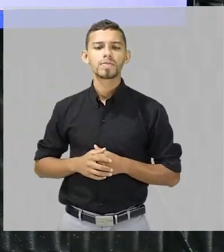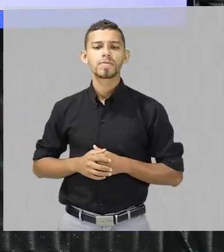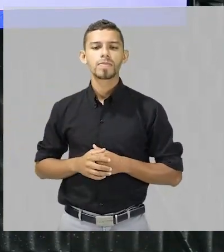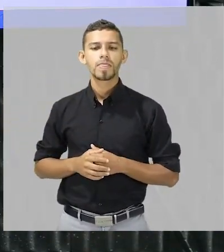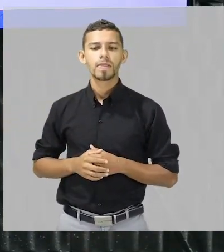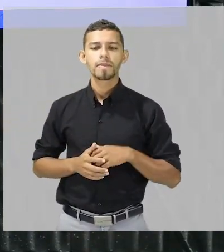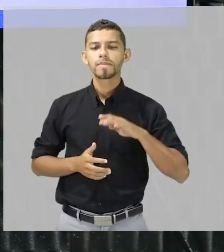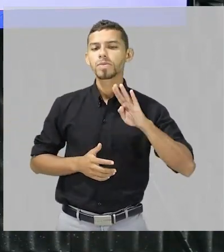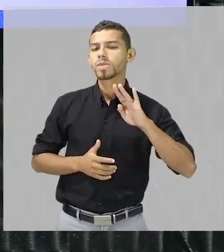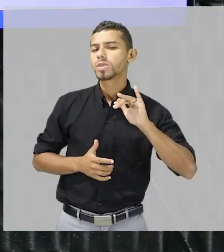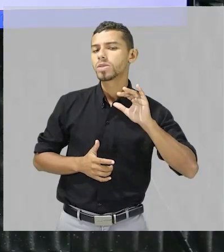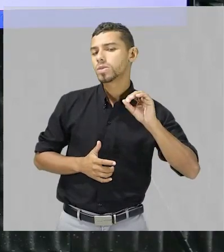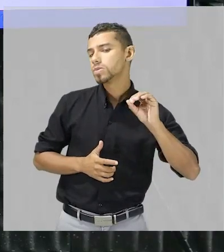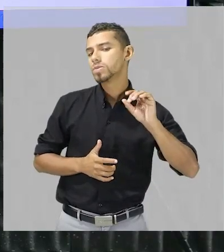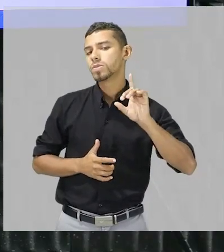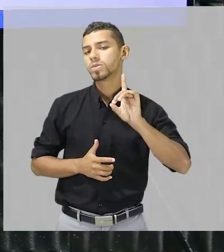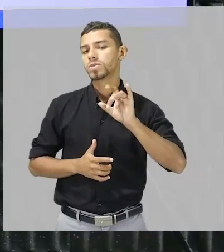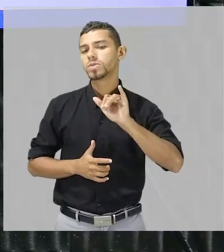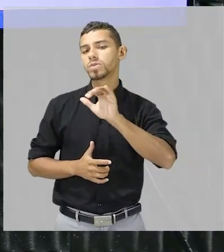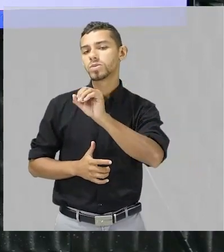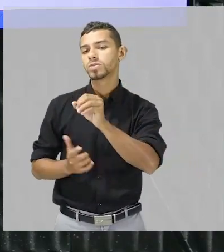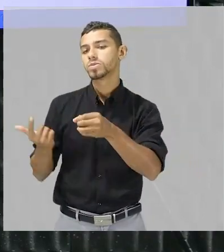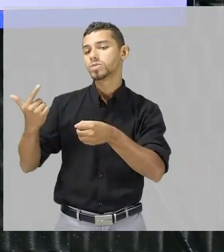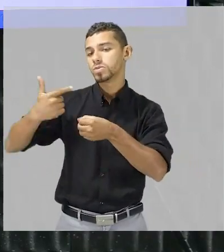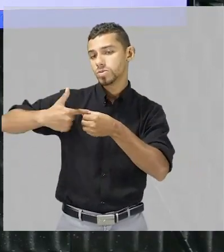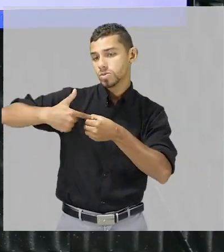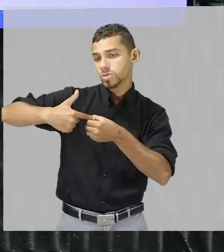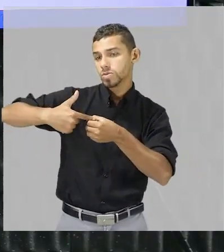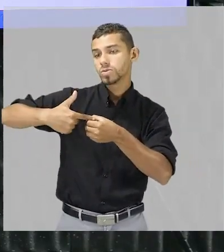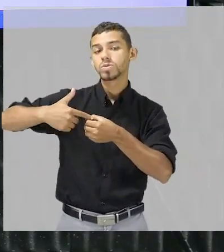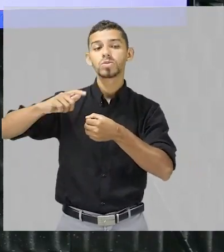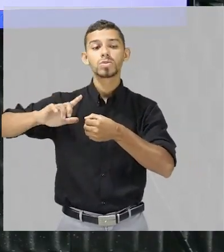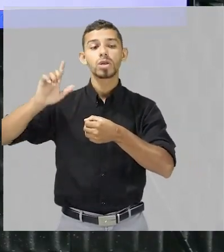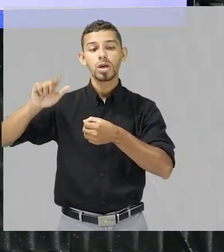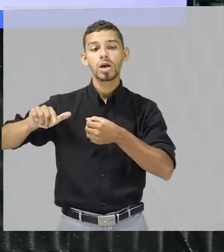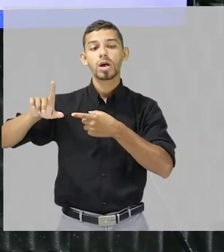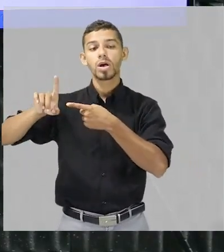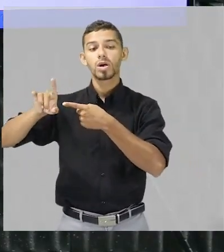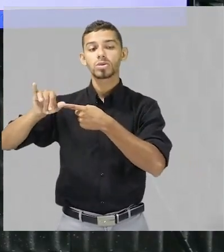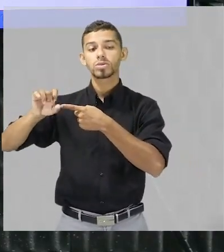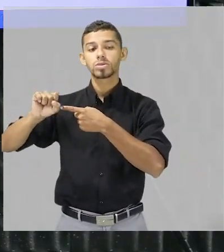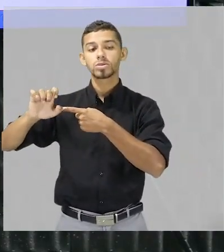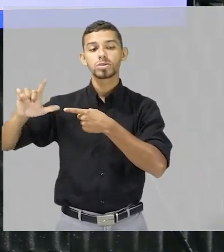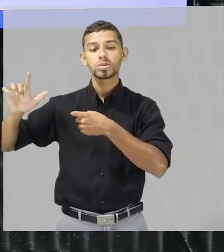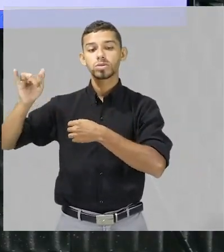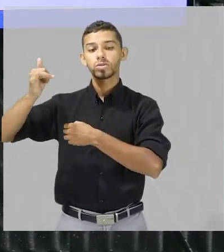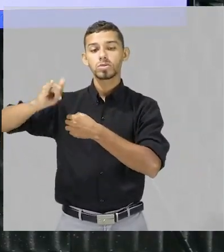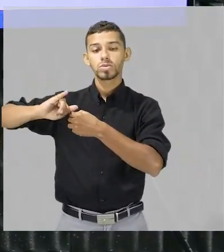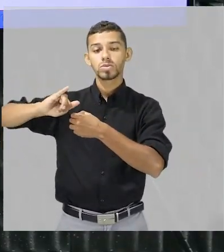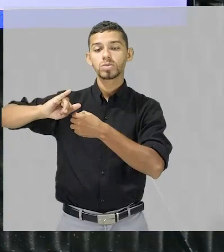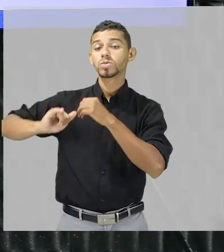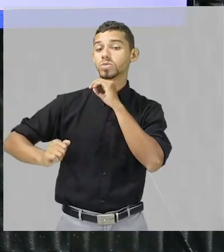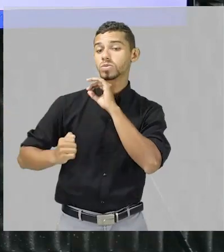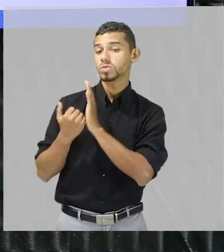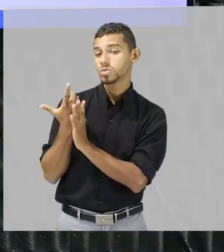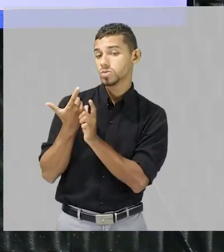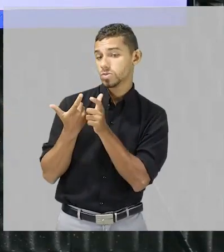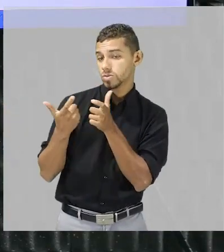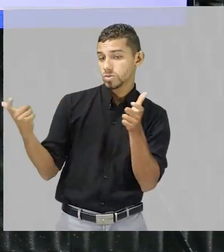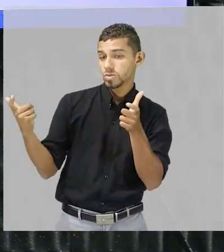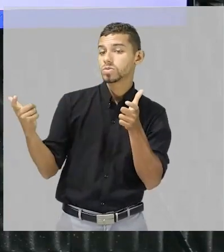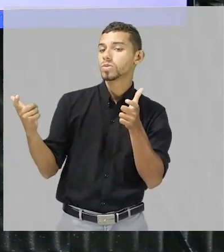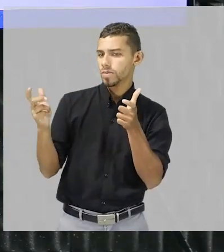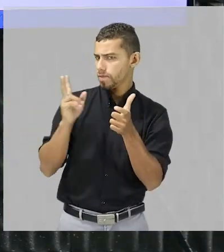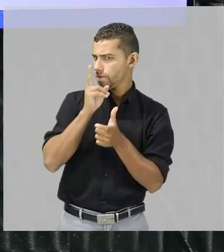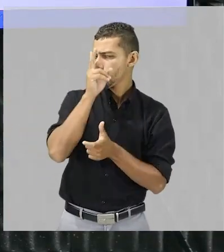O biodiesel é um combustível alternativo ao diesel de petróleo, que tem sido produzido em grande escala